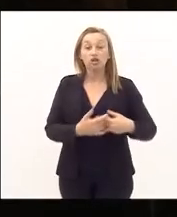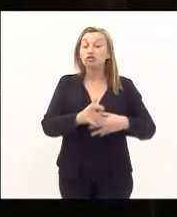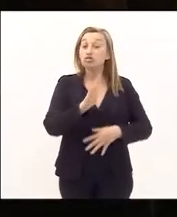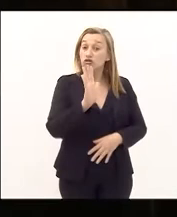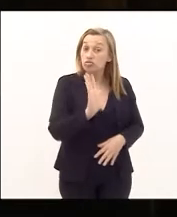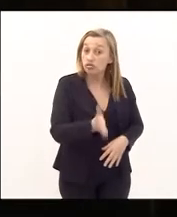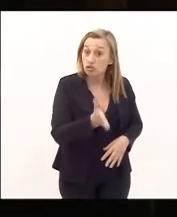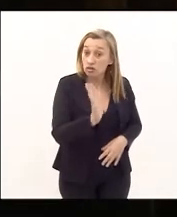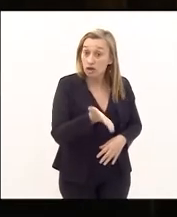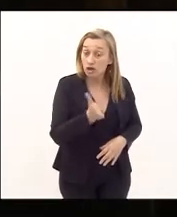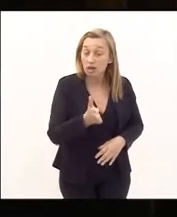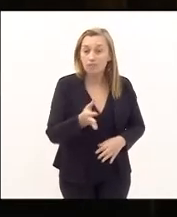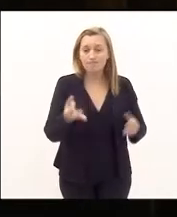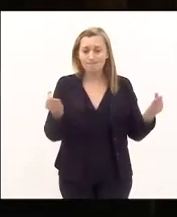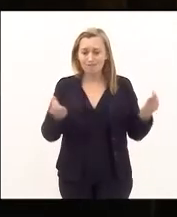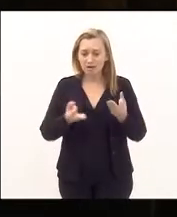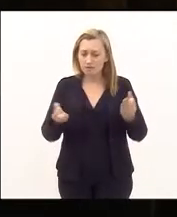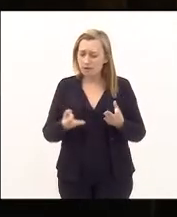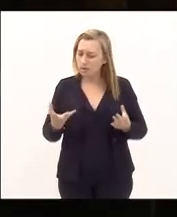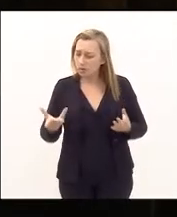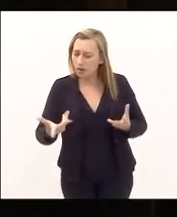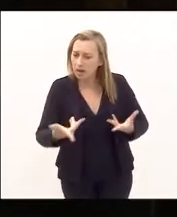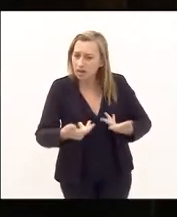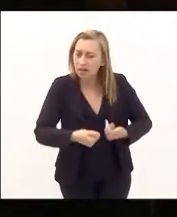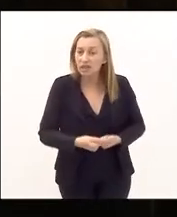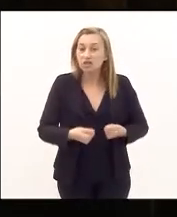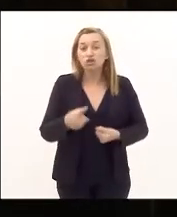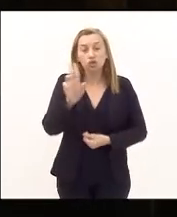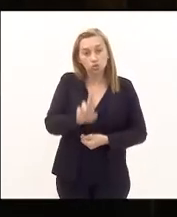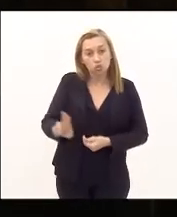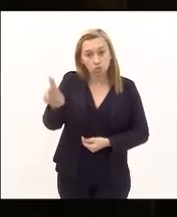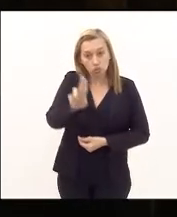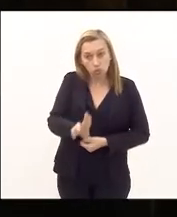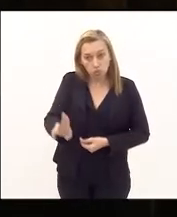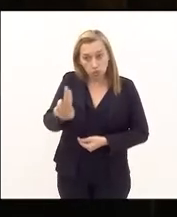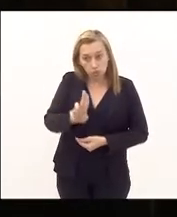estarão em perfeitas condições de uso,